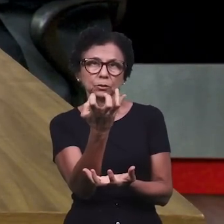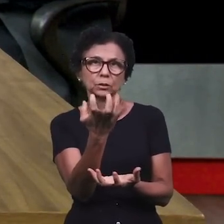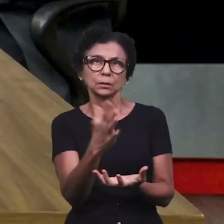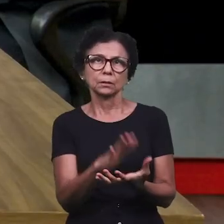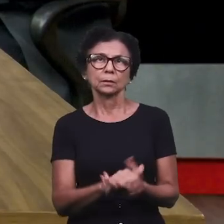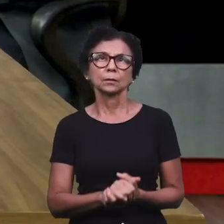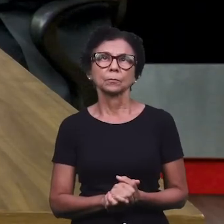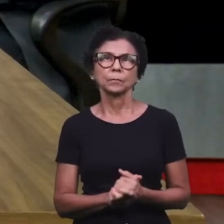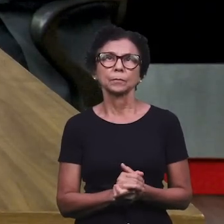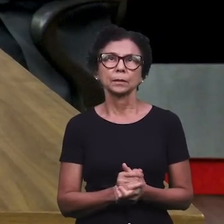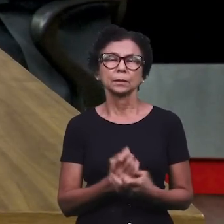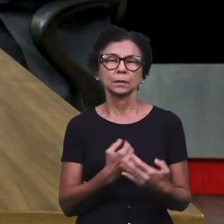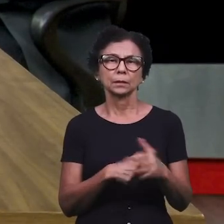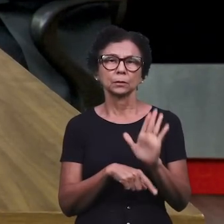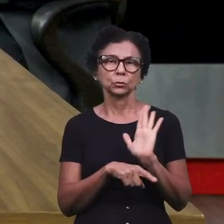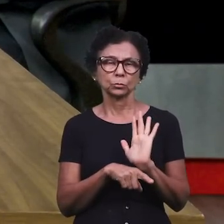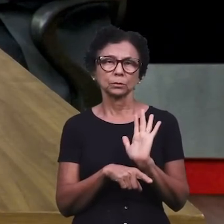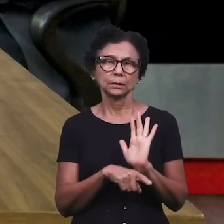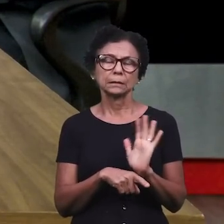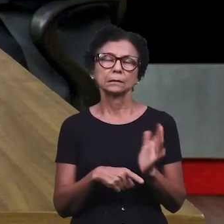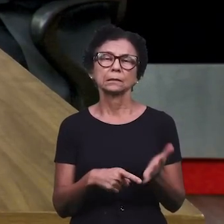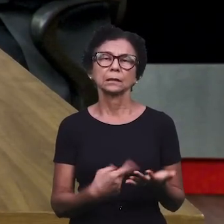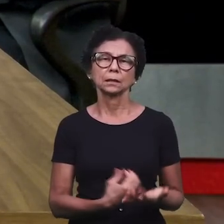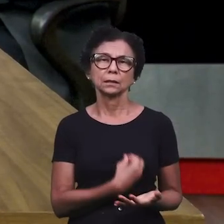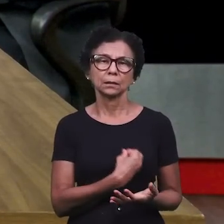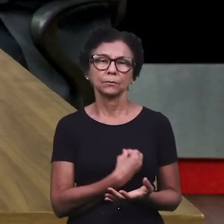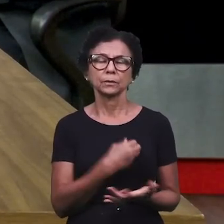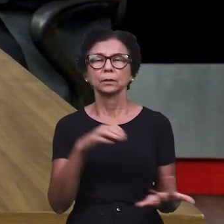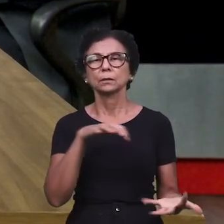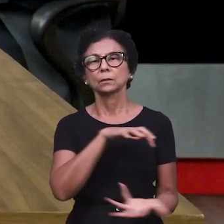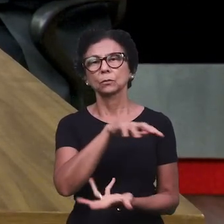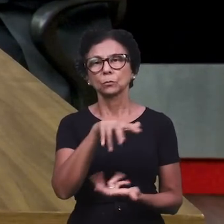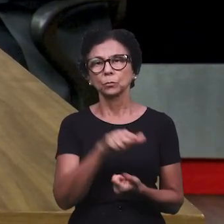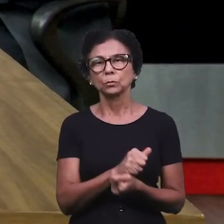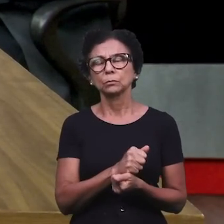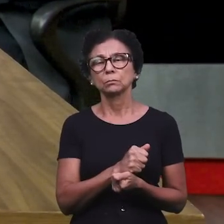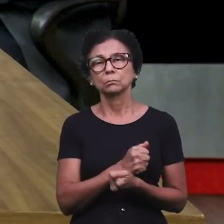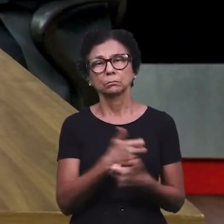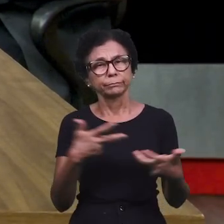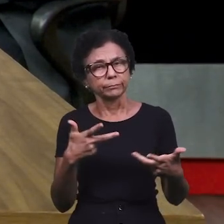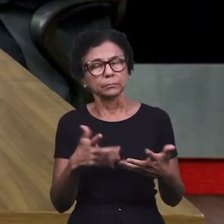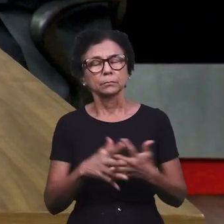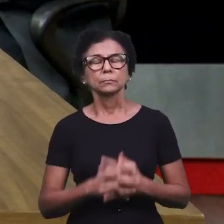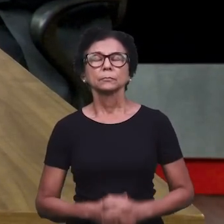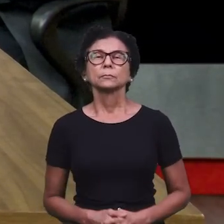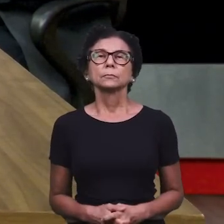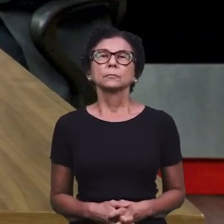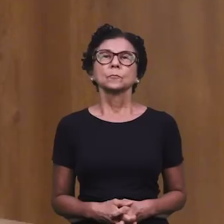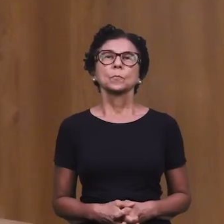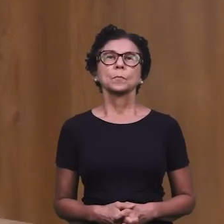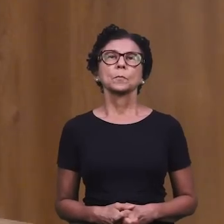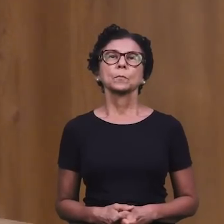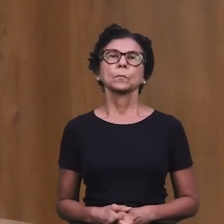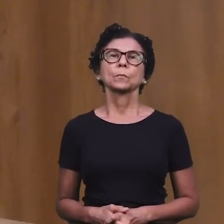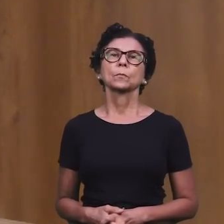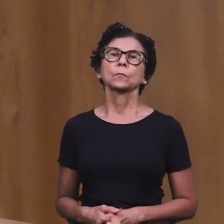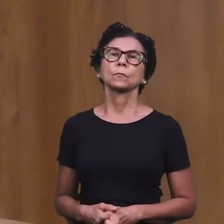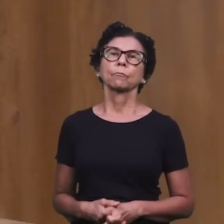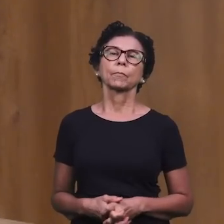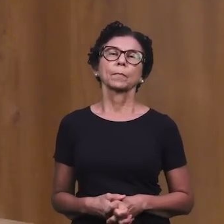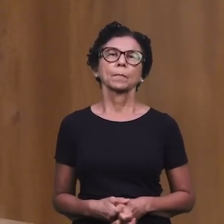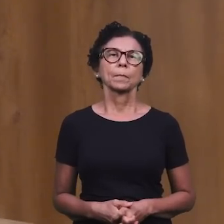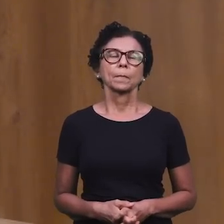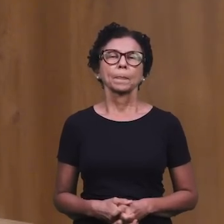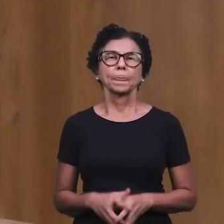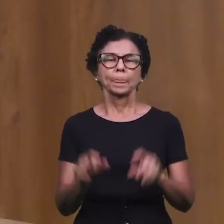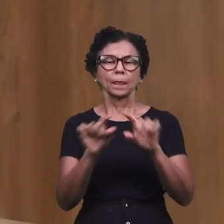ajuda nessa questão da existência da vida, vários outros aspectos, distância em relação ao Sol, enfim. Mas eu gostaria de ler aqui